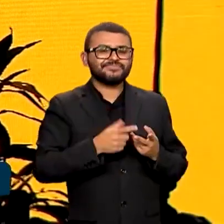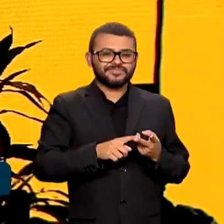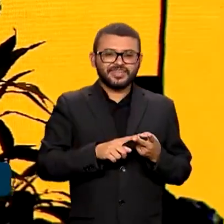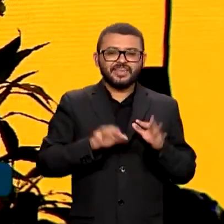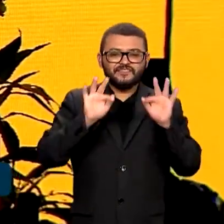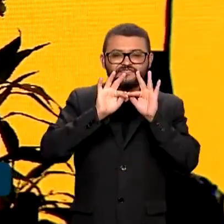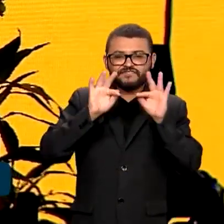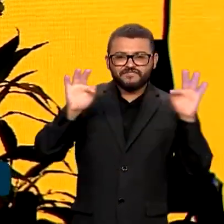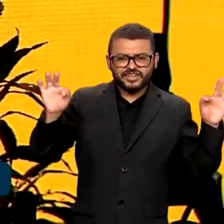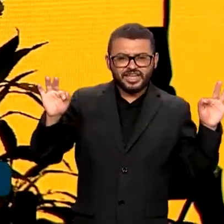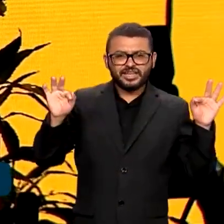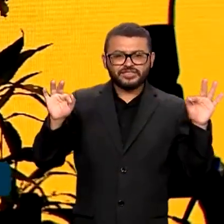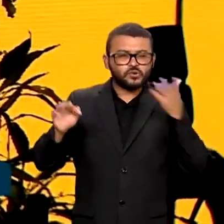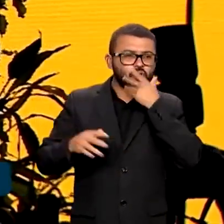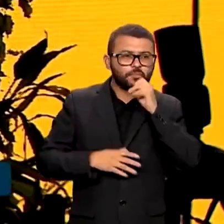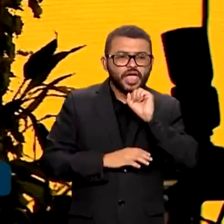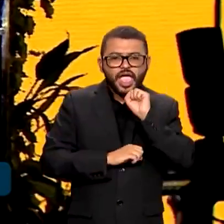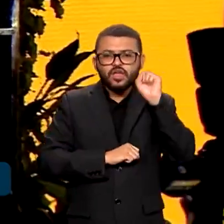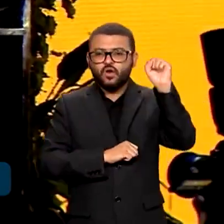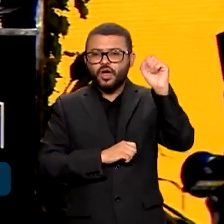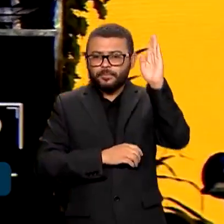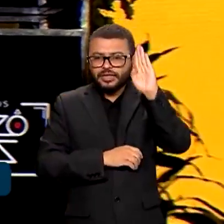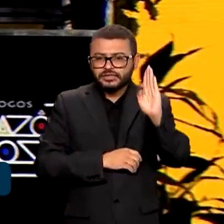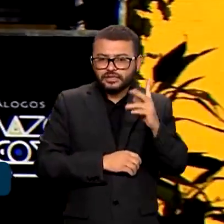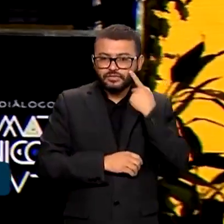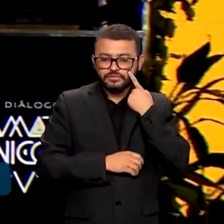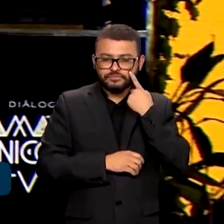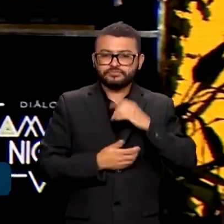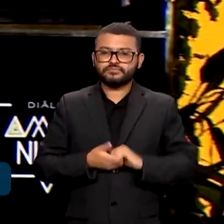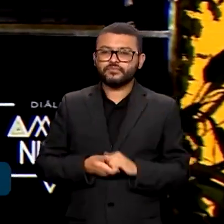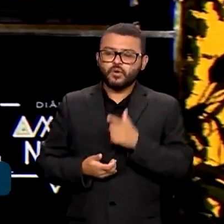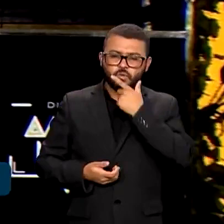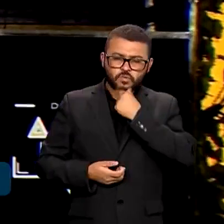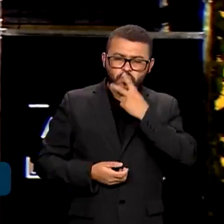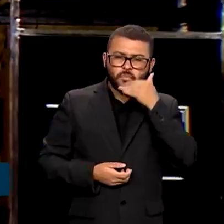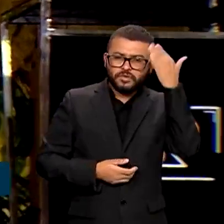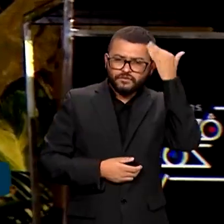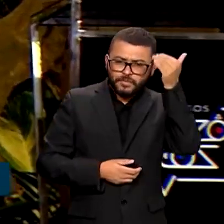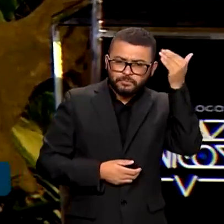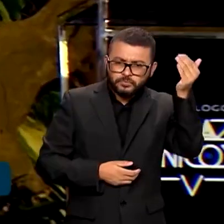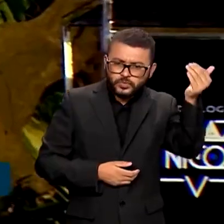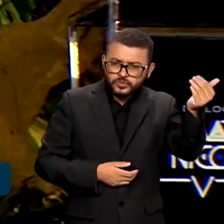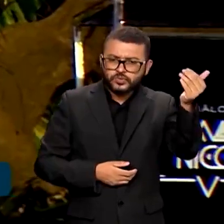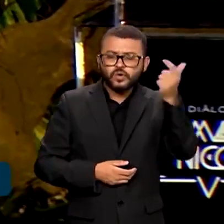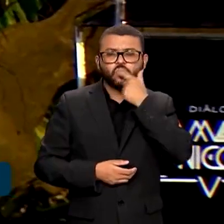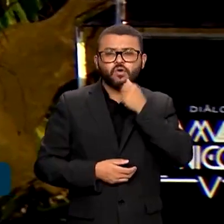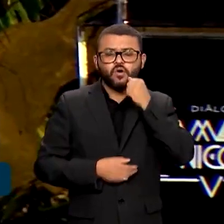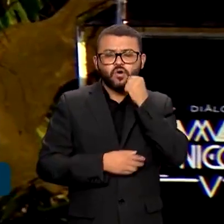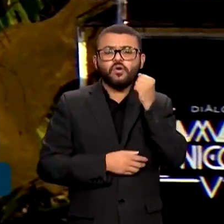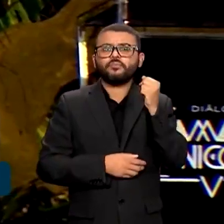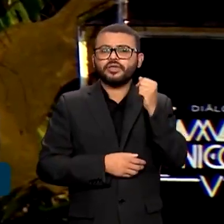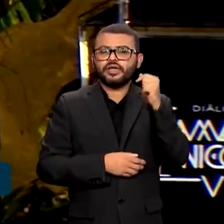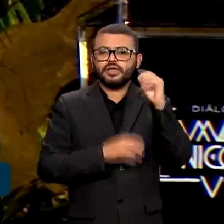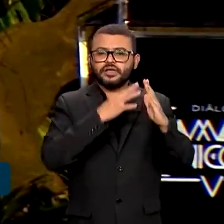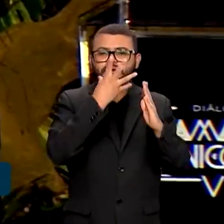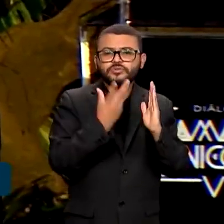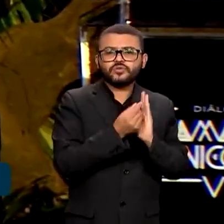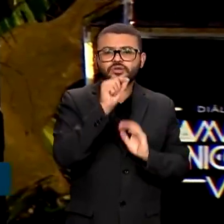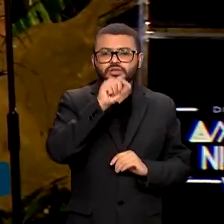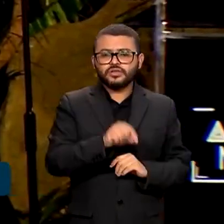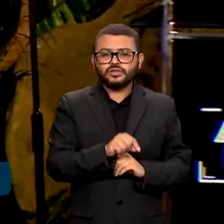com a frase de um herói brasileiro, um herói amazônico, o